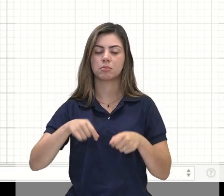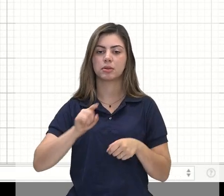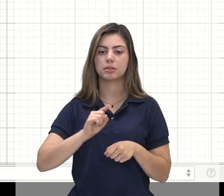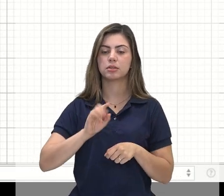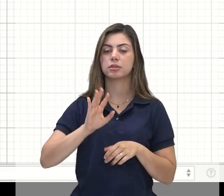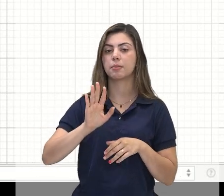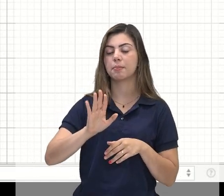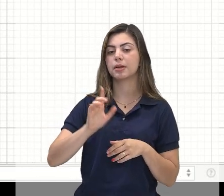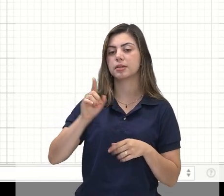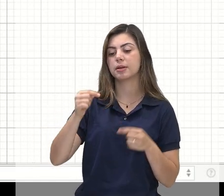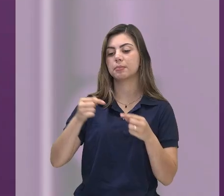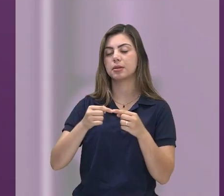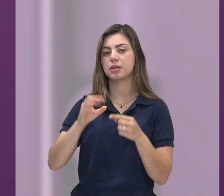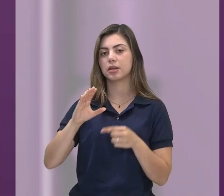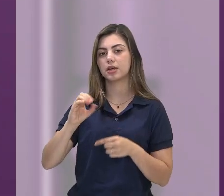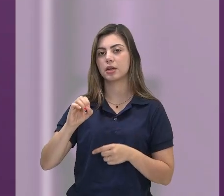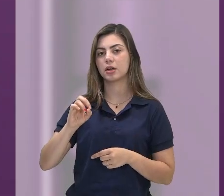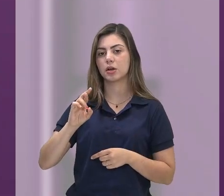corda.